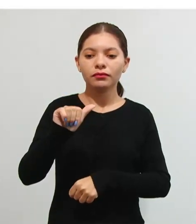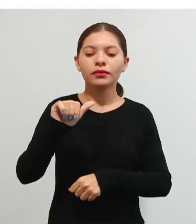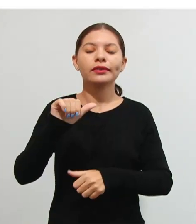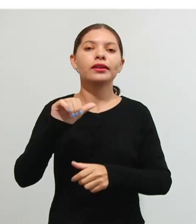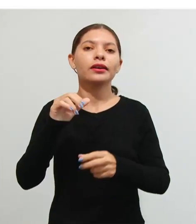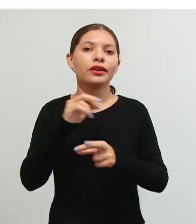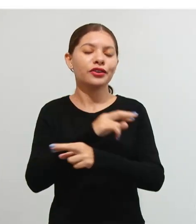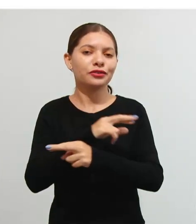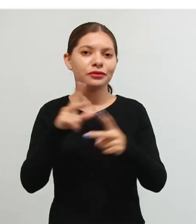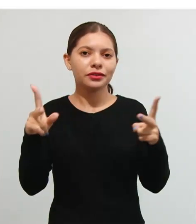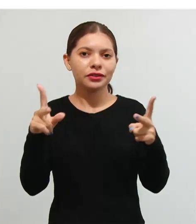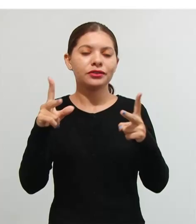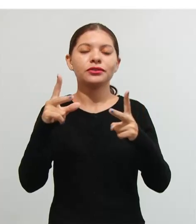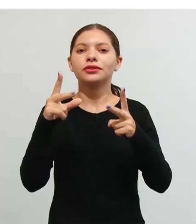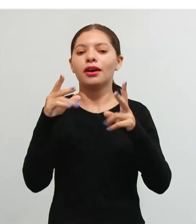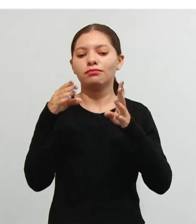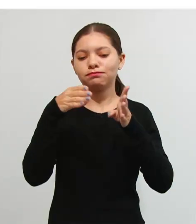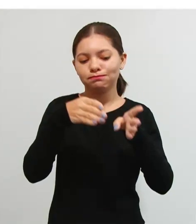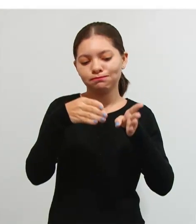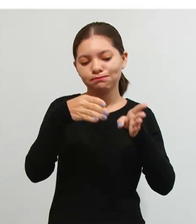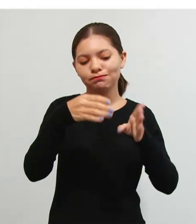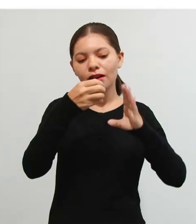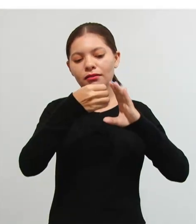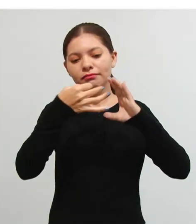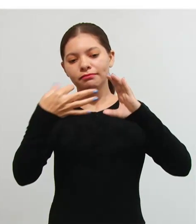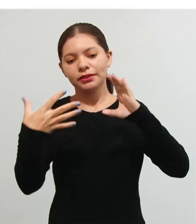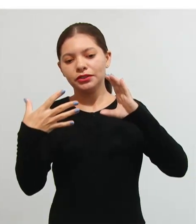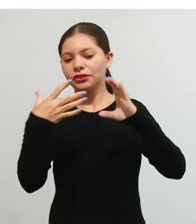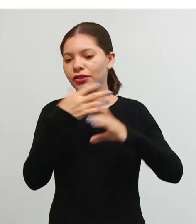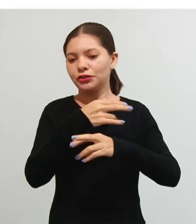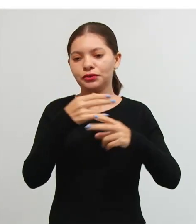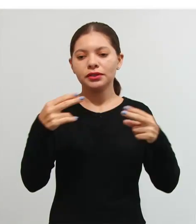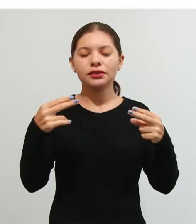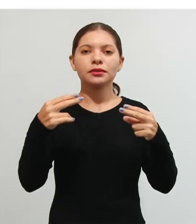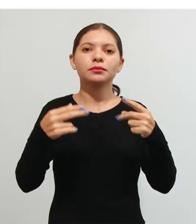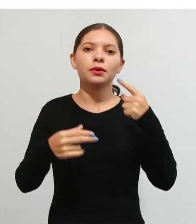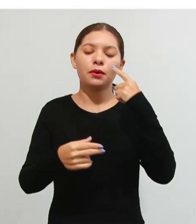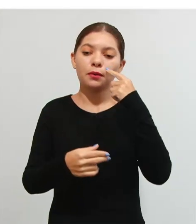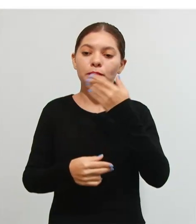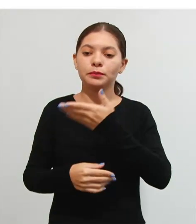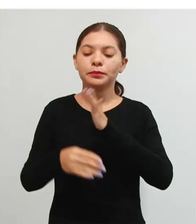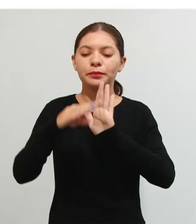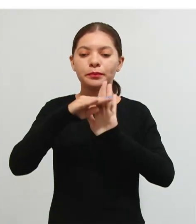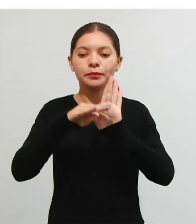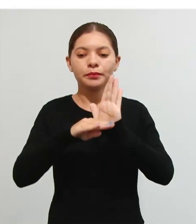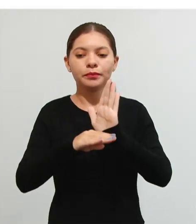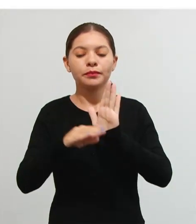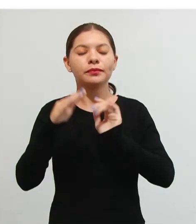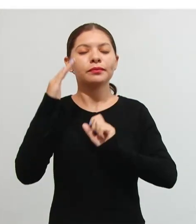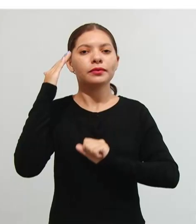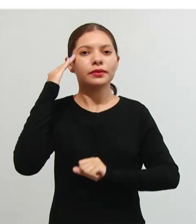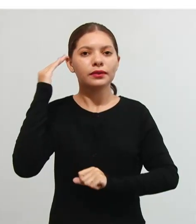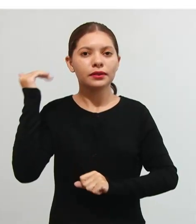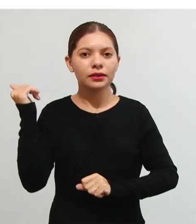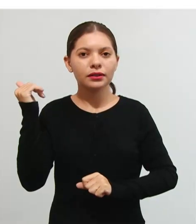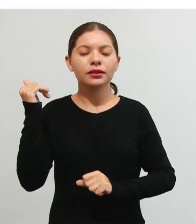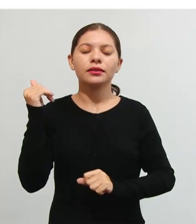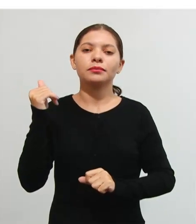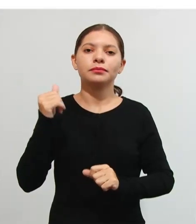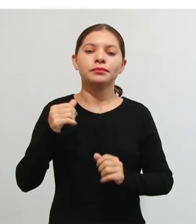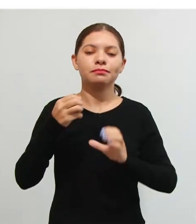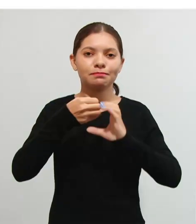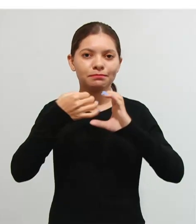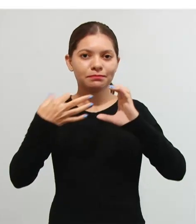mas a gente traz aqui de uma forma genérica, de uma forma generalizada, para a gente compreender um pouco, né, sobre essas